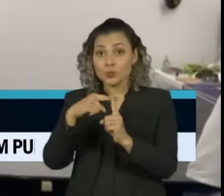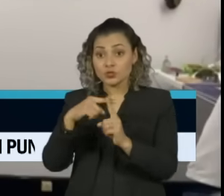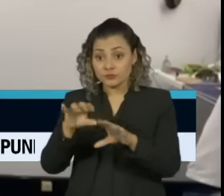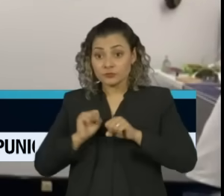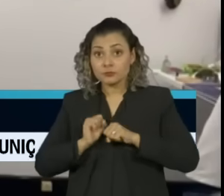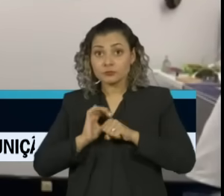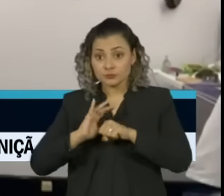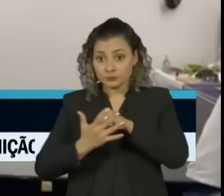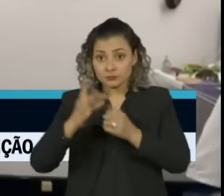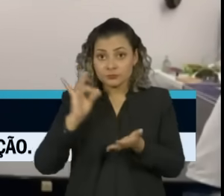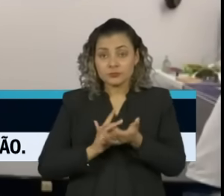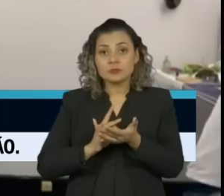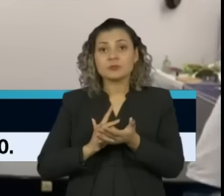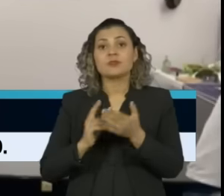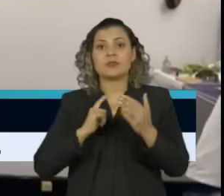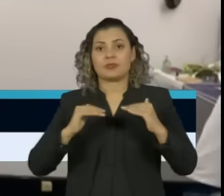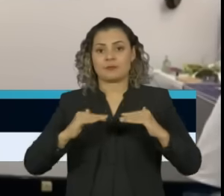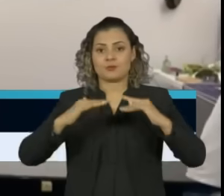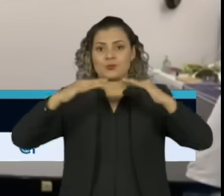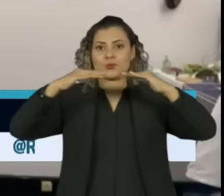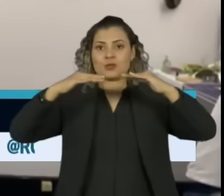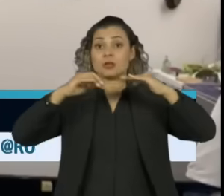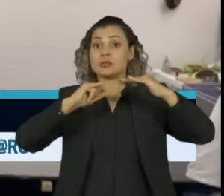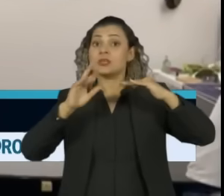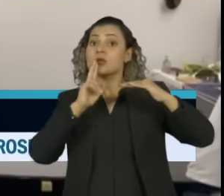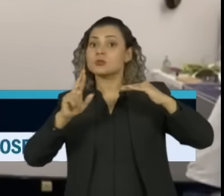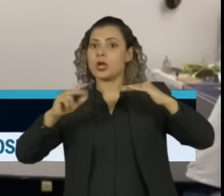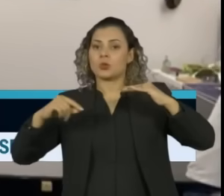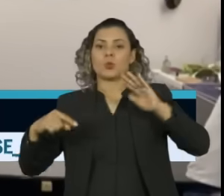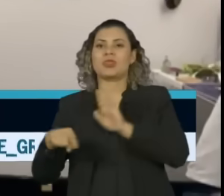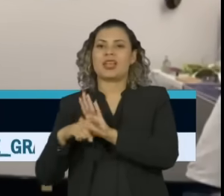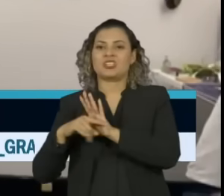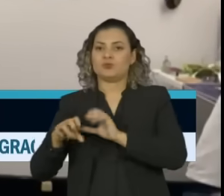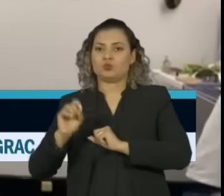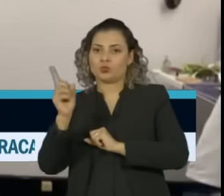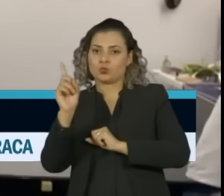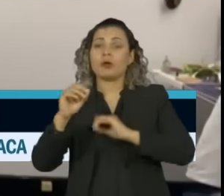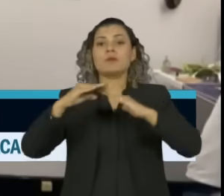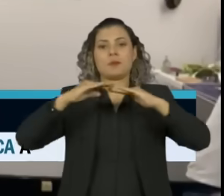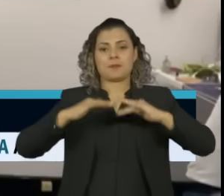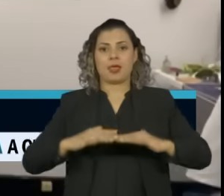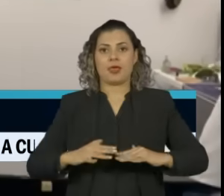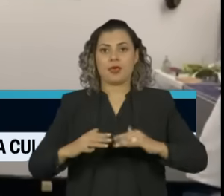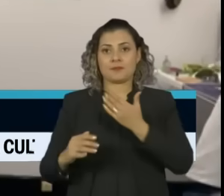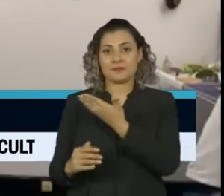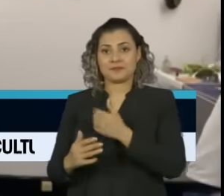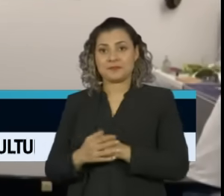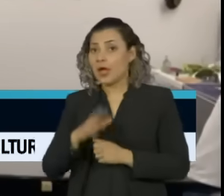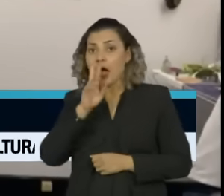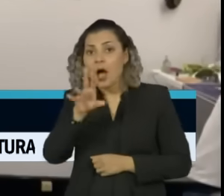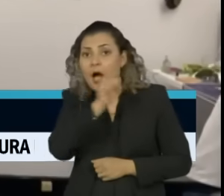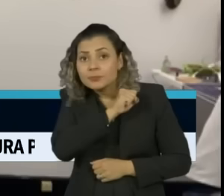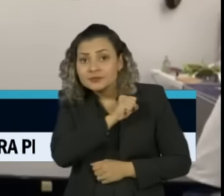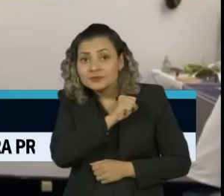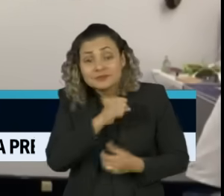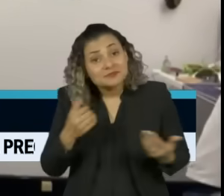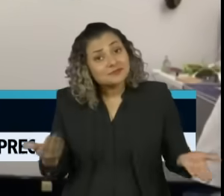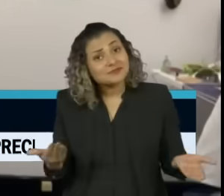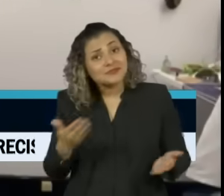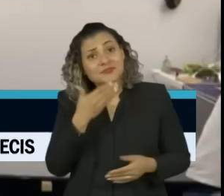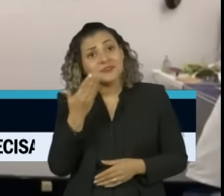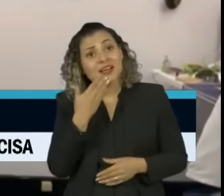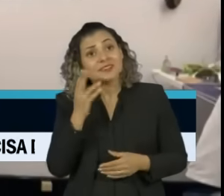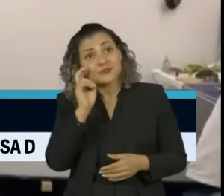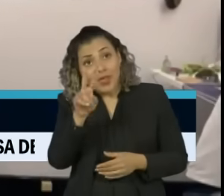vão estar em cima. Se você tem um resultado negativo, as células vão para baixo desse cartão. Então,